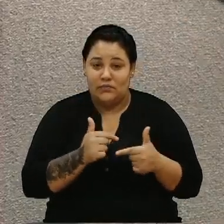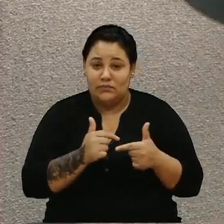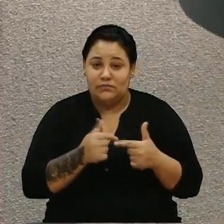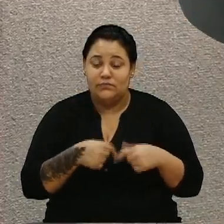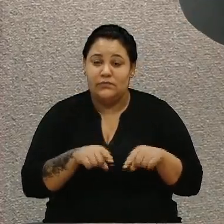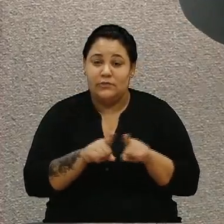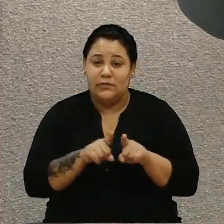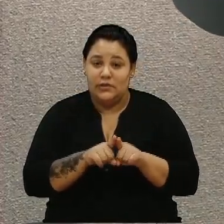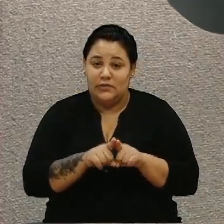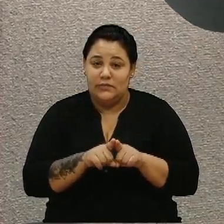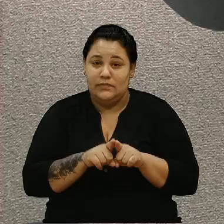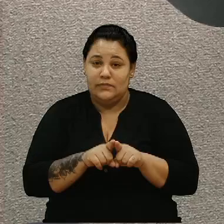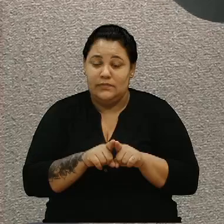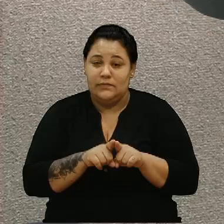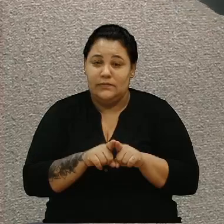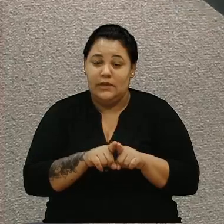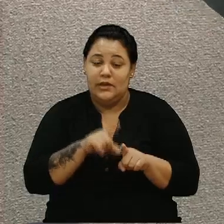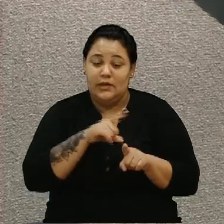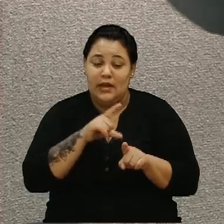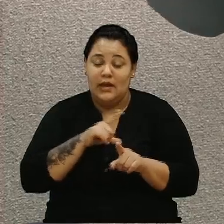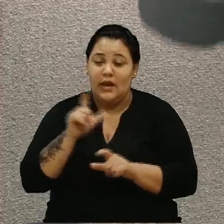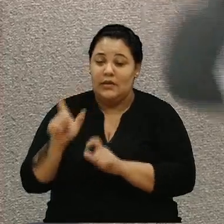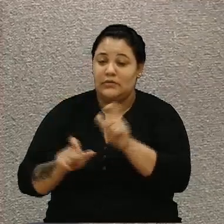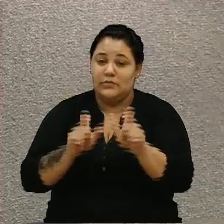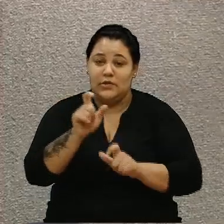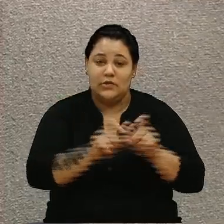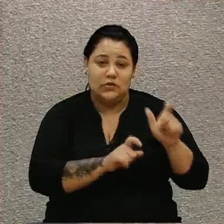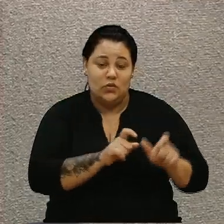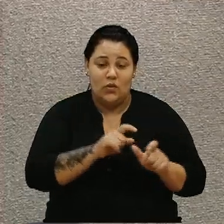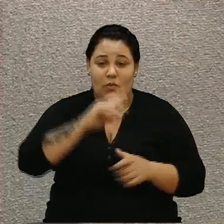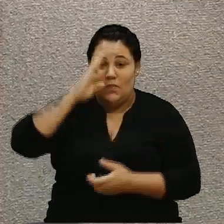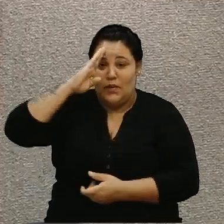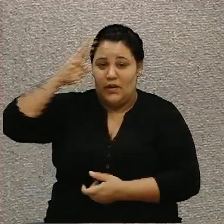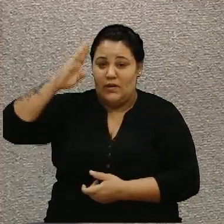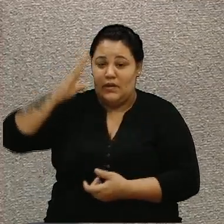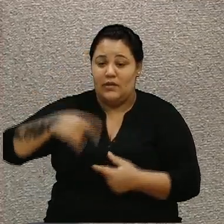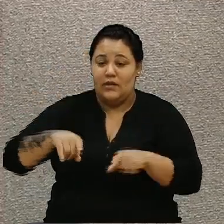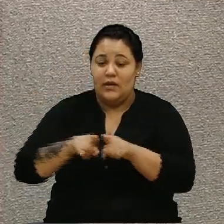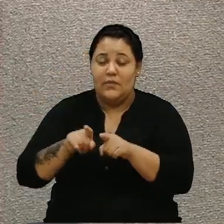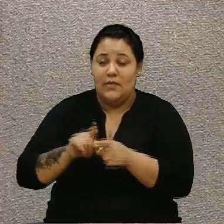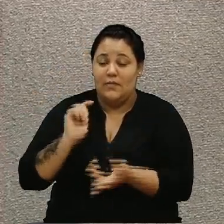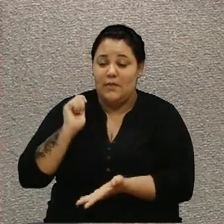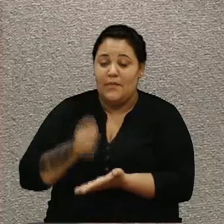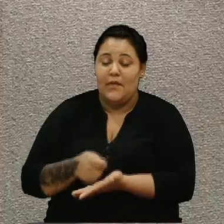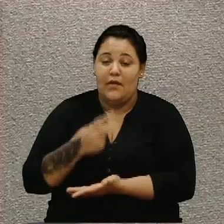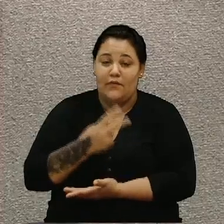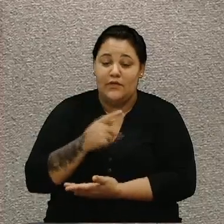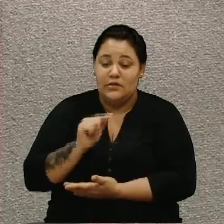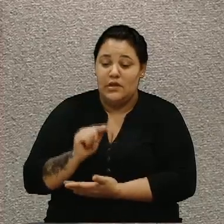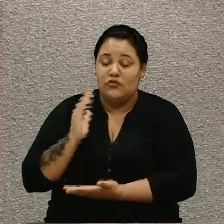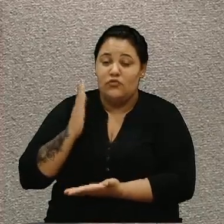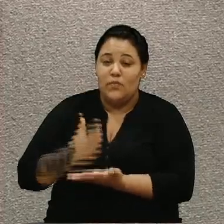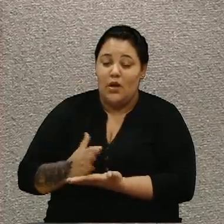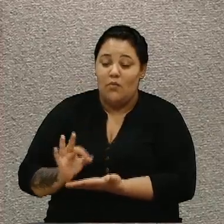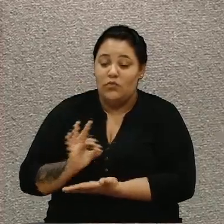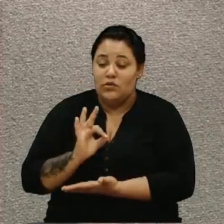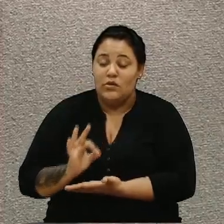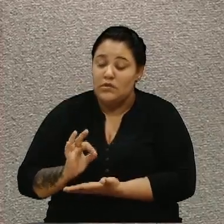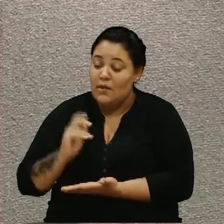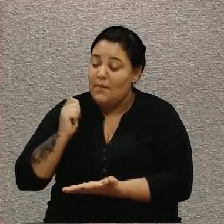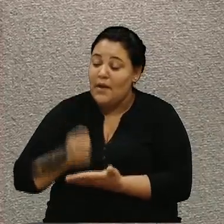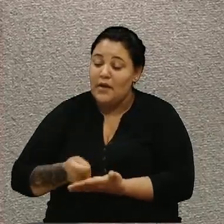tem das pessoas que... Os militares também, a gente paga 27,5%. Então, se está pagando pouco imposto, tem que